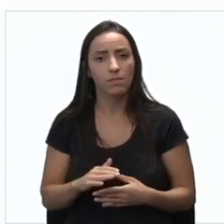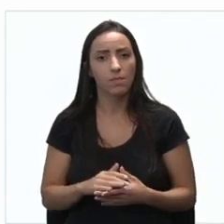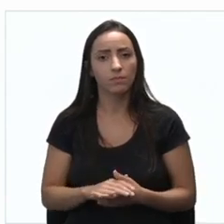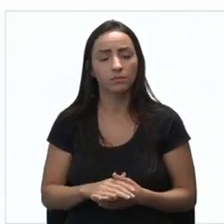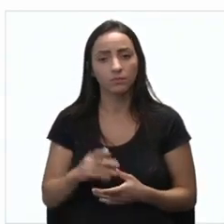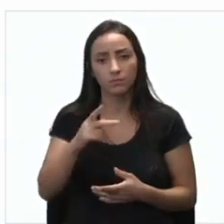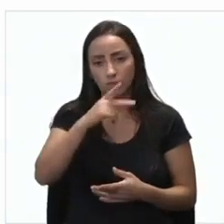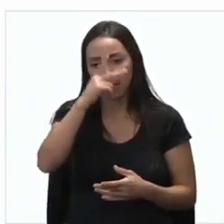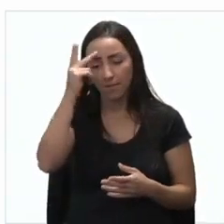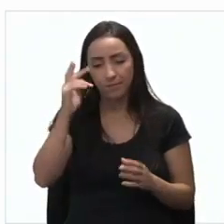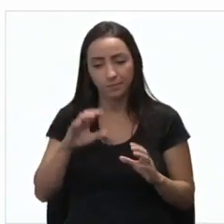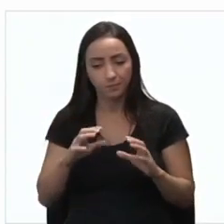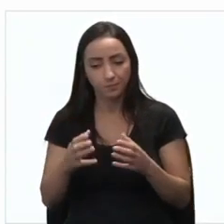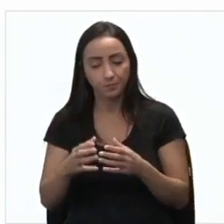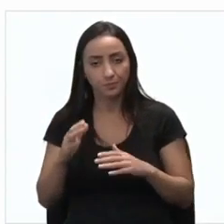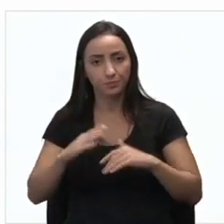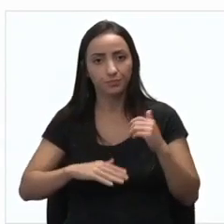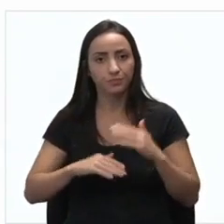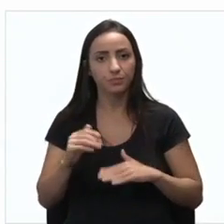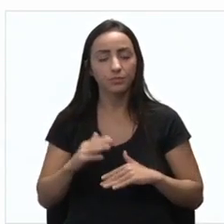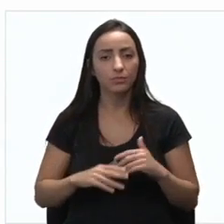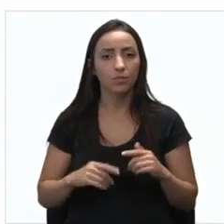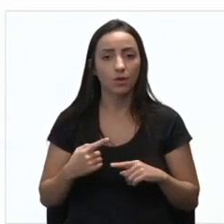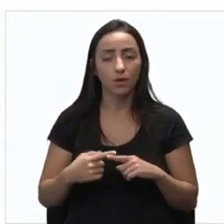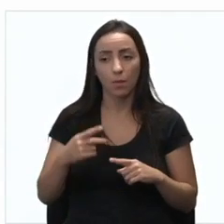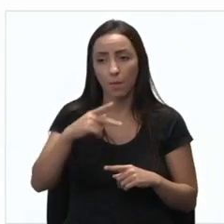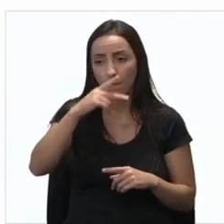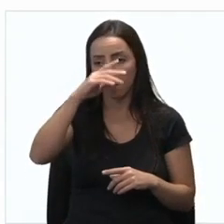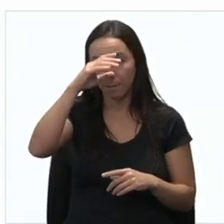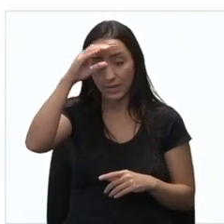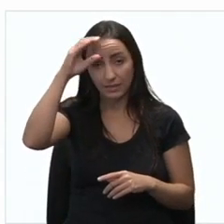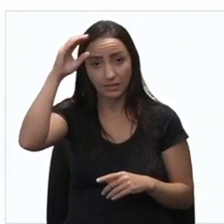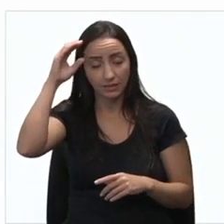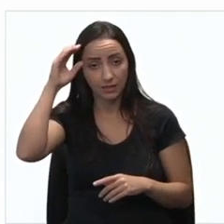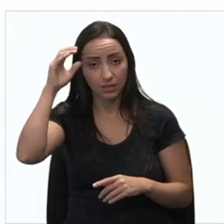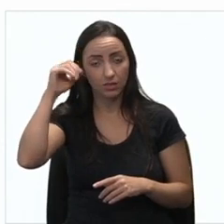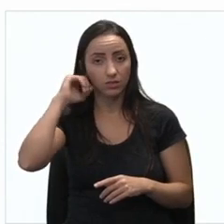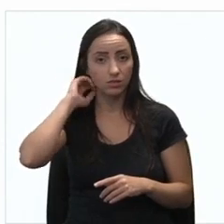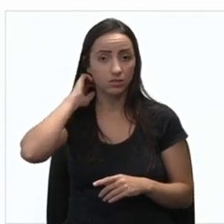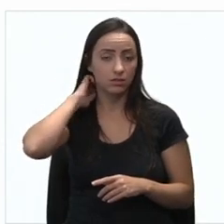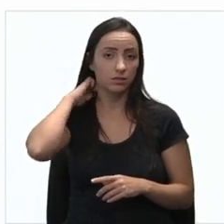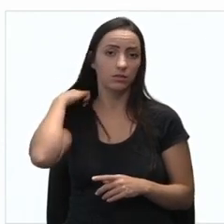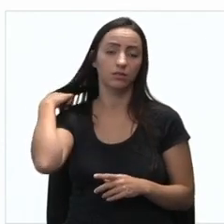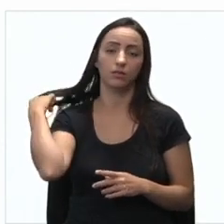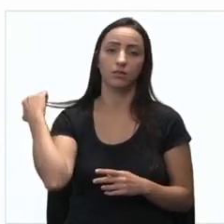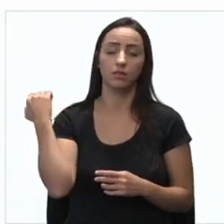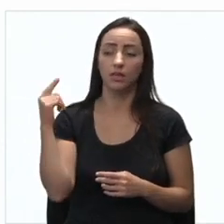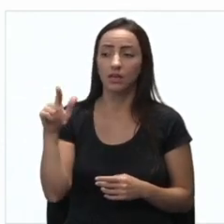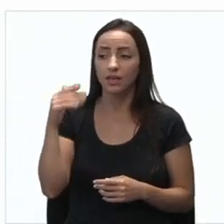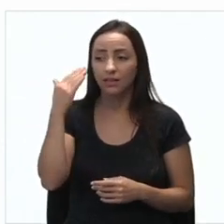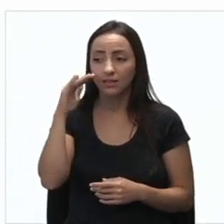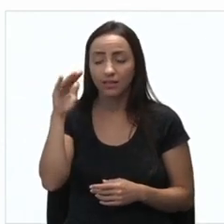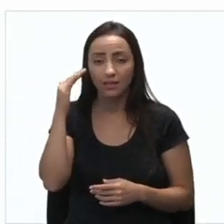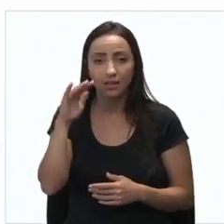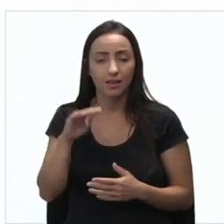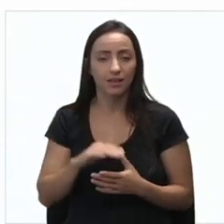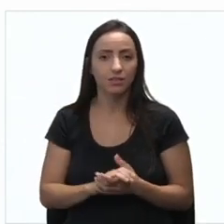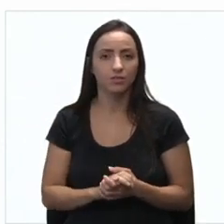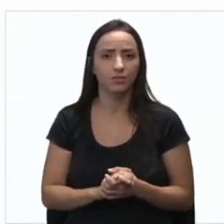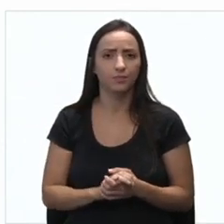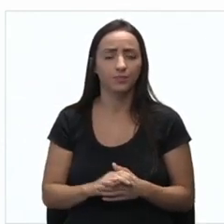da equipe de saúde. Por quê? O paciente, ele é compreendido de uma forma mais ampla, né?